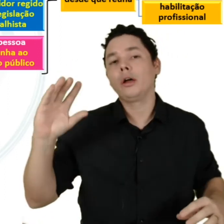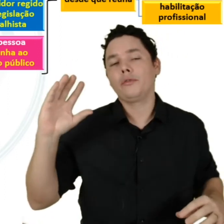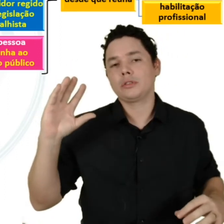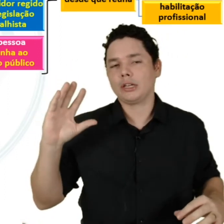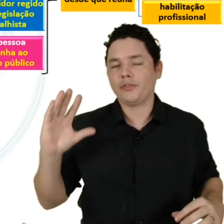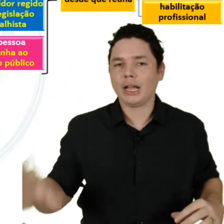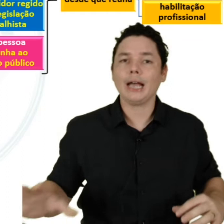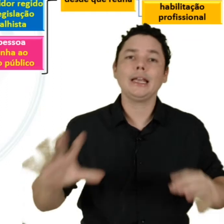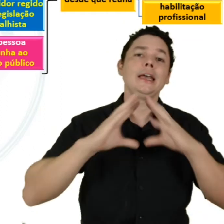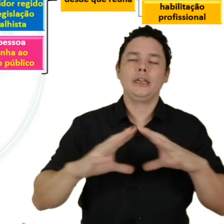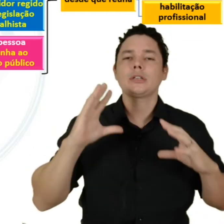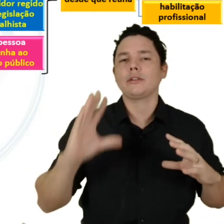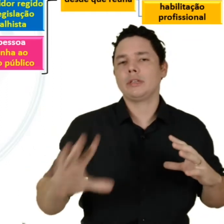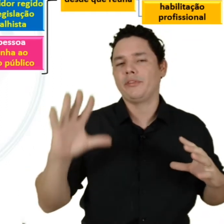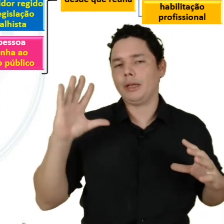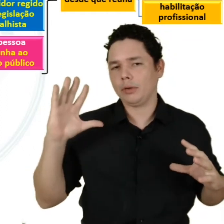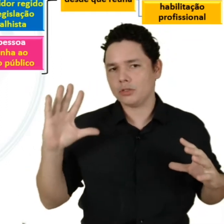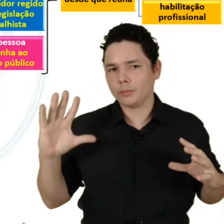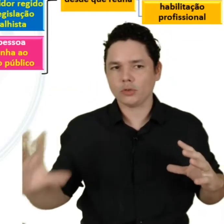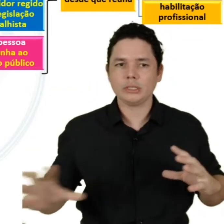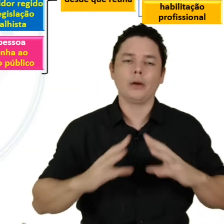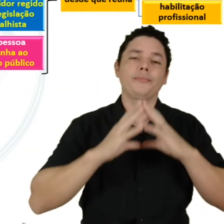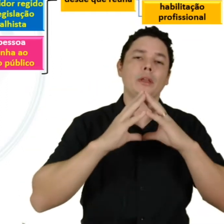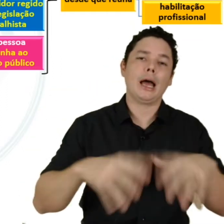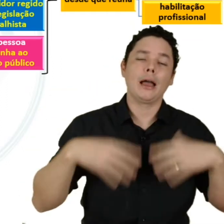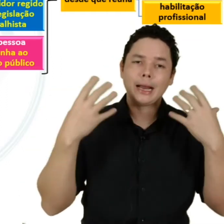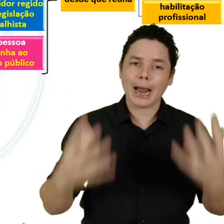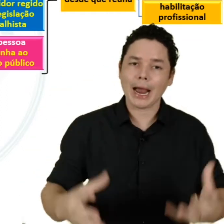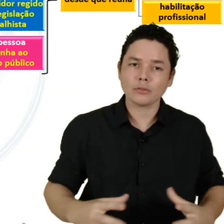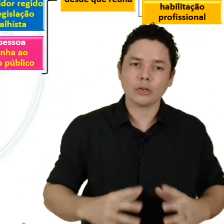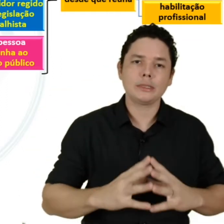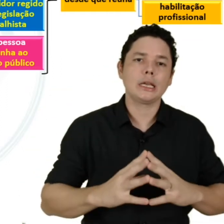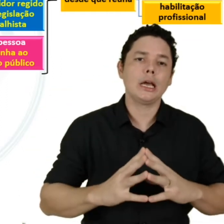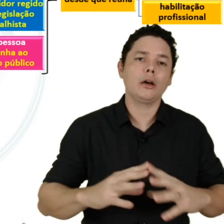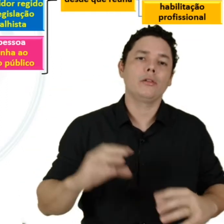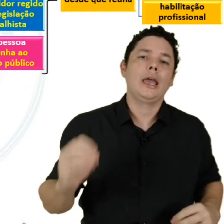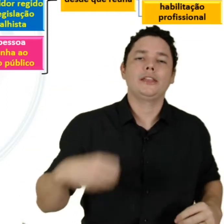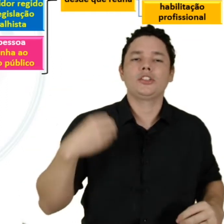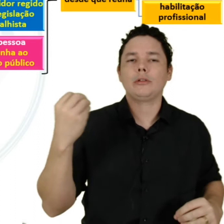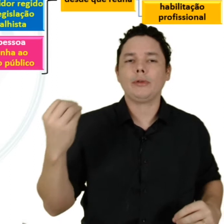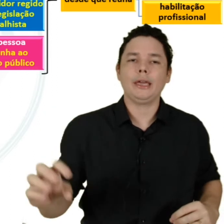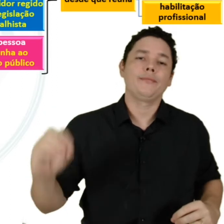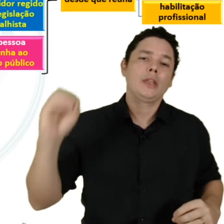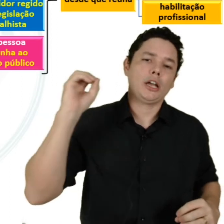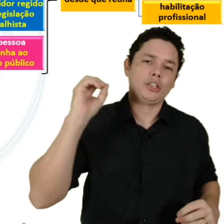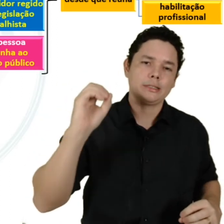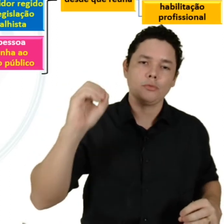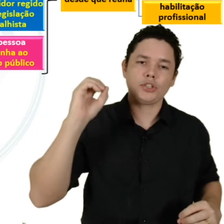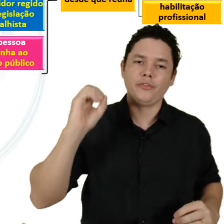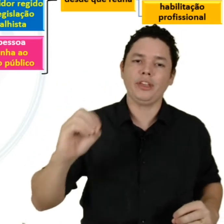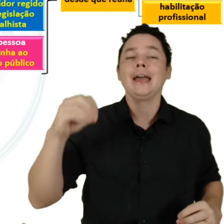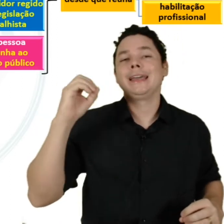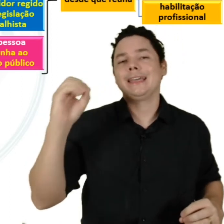comissão, função gratificada e os cargos em provimento em substituição. Vamos lá. Cargos em comissão é destinado ao quê? A